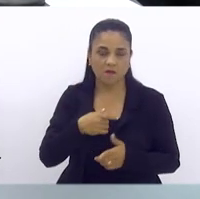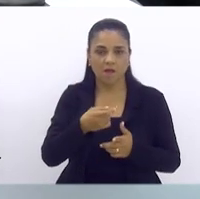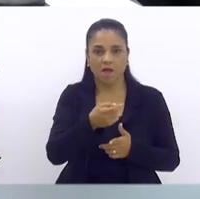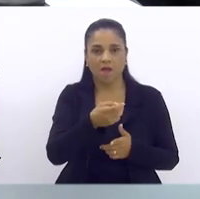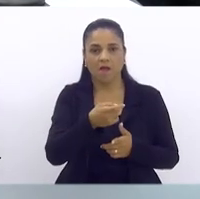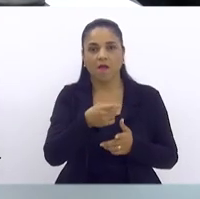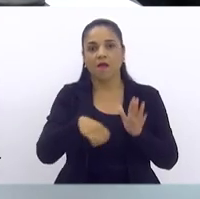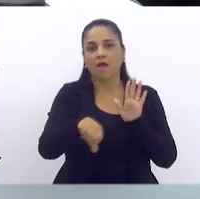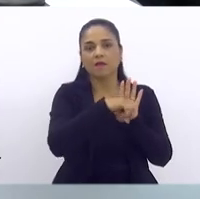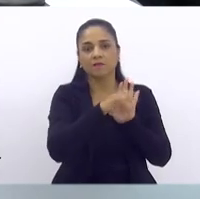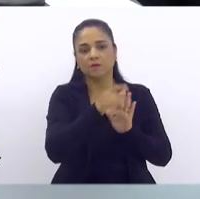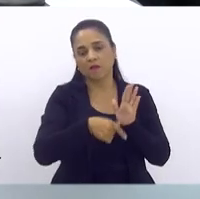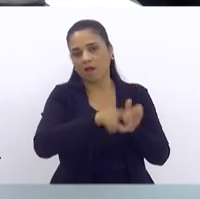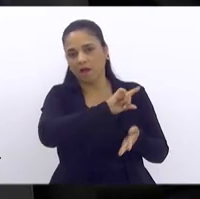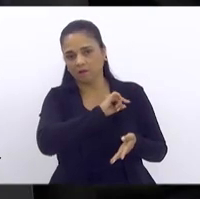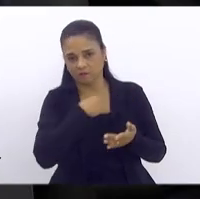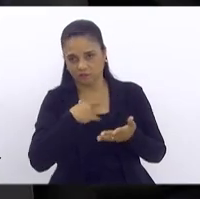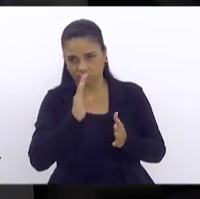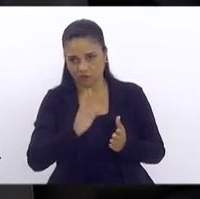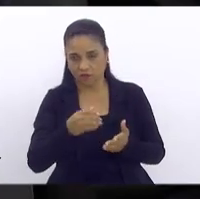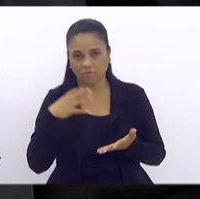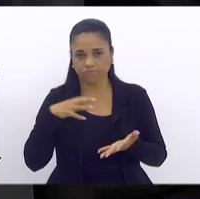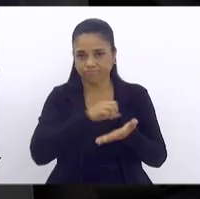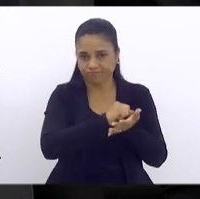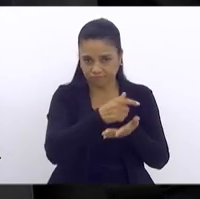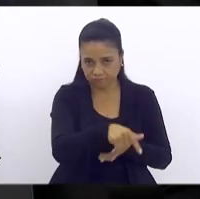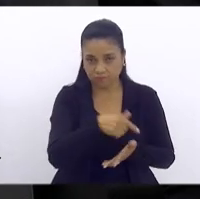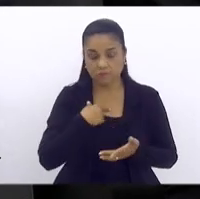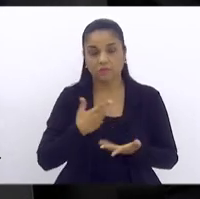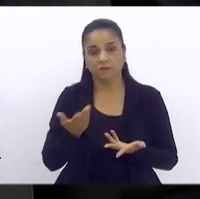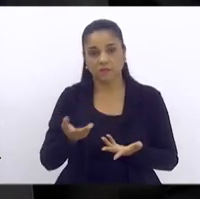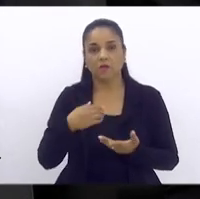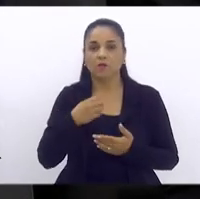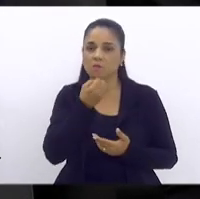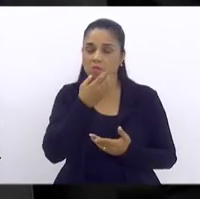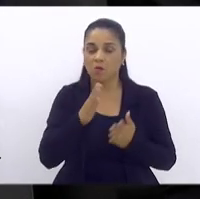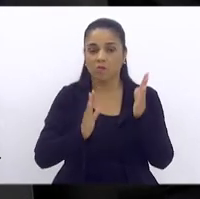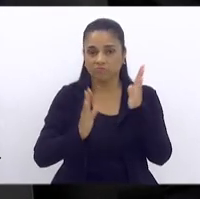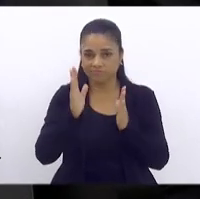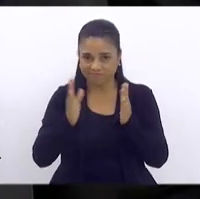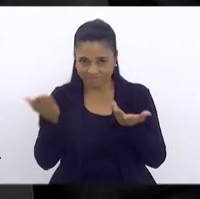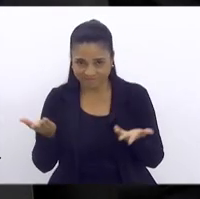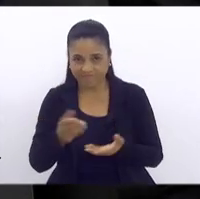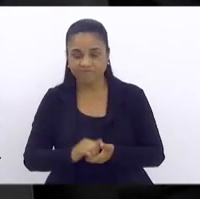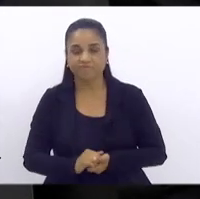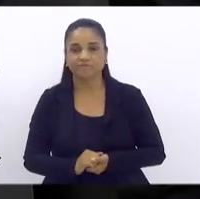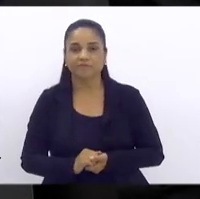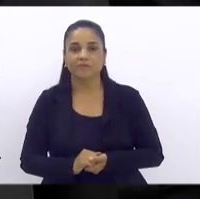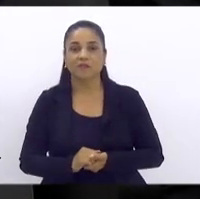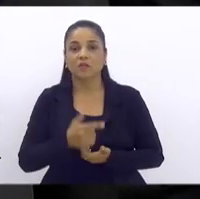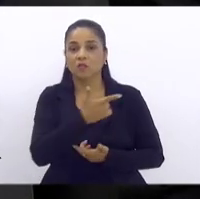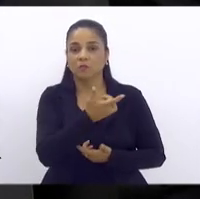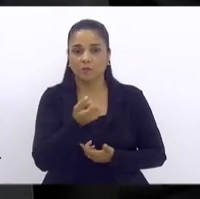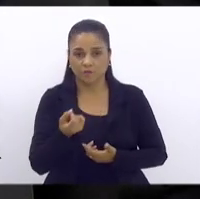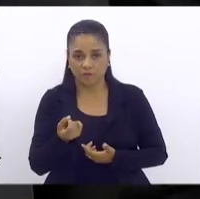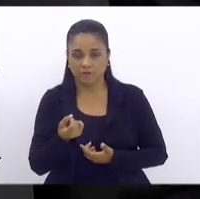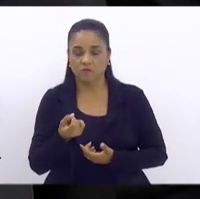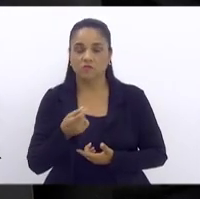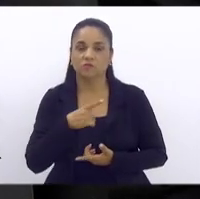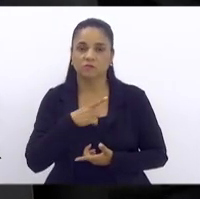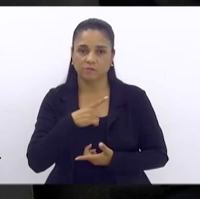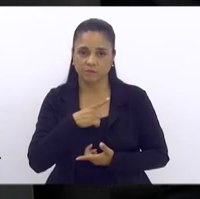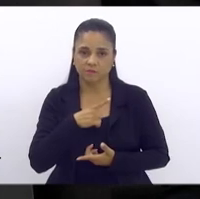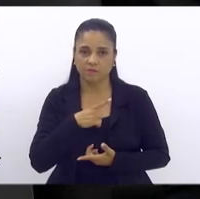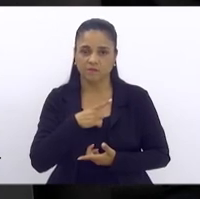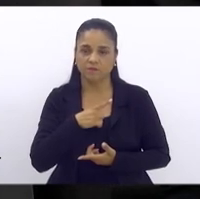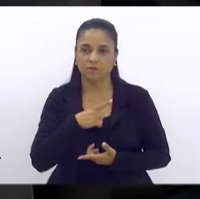não sabiam, né? Amigas, ela mesma. Então, esse panorama legal que a gente tem. E em 2020, a gente também teve em 2022